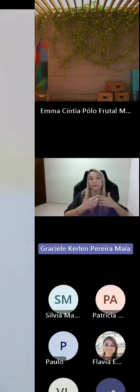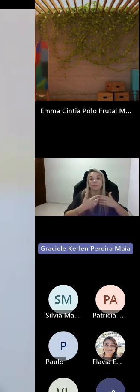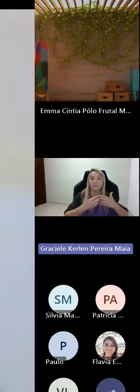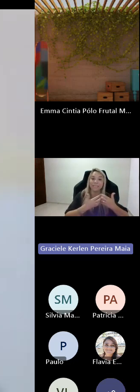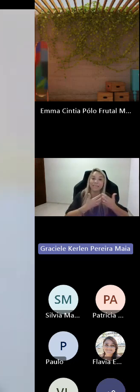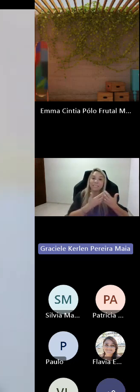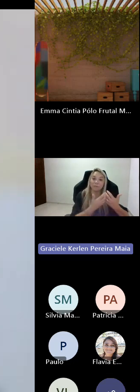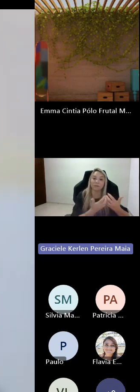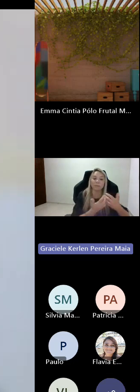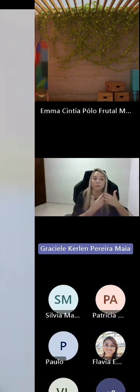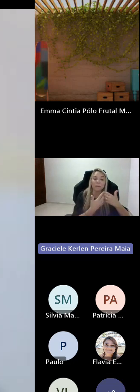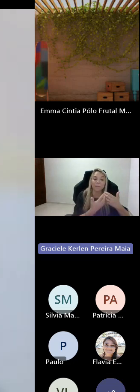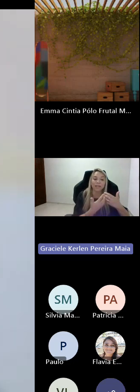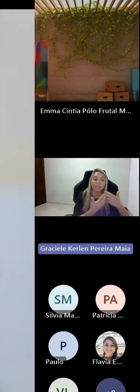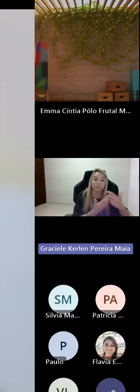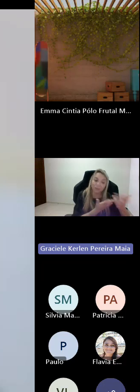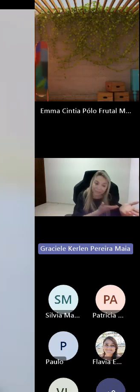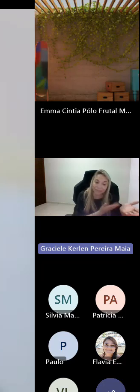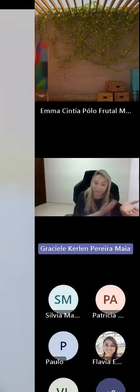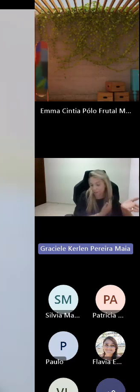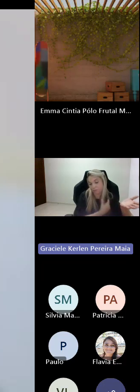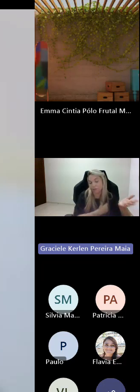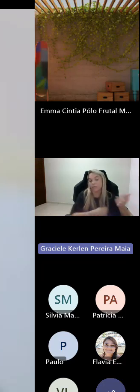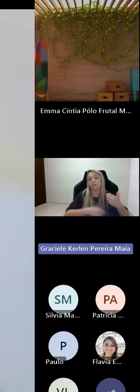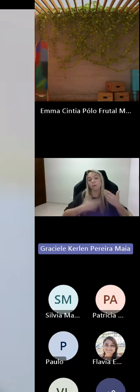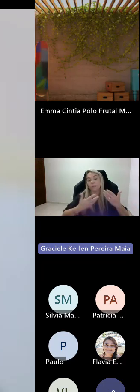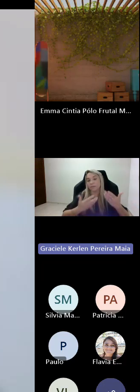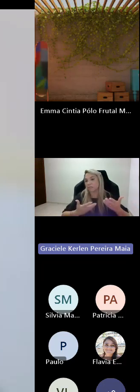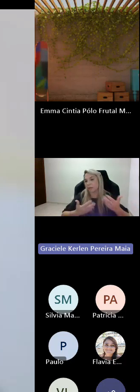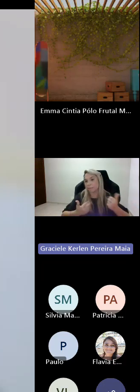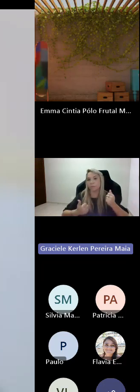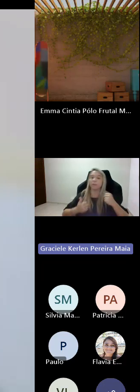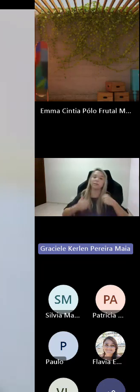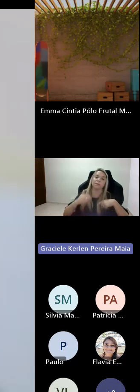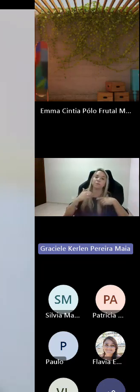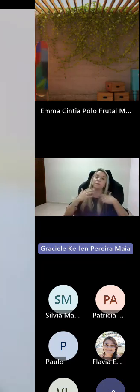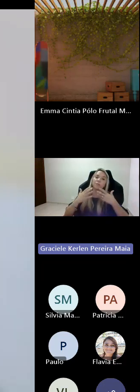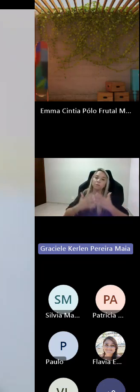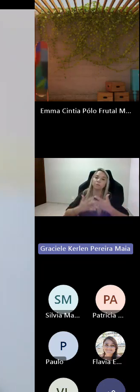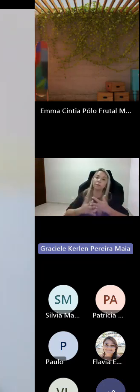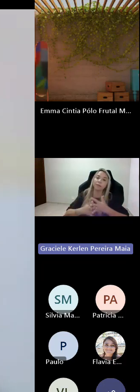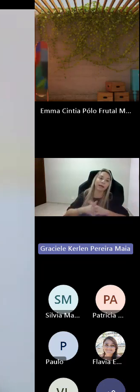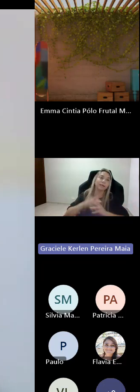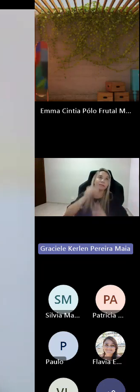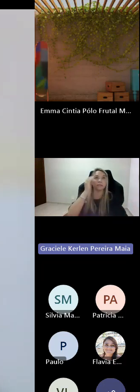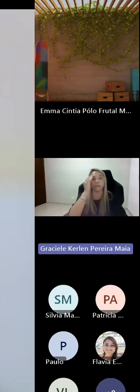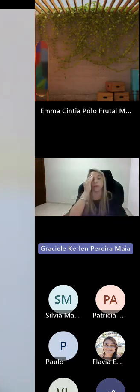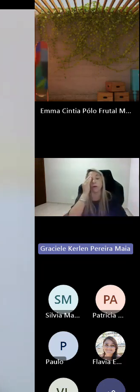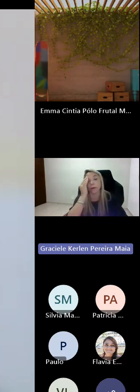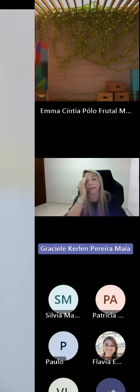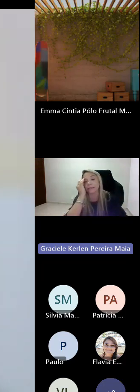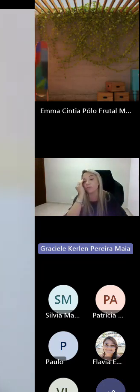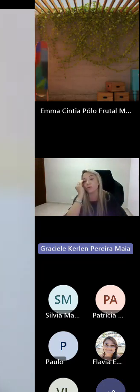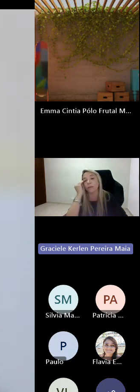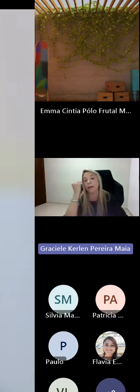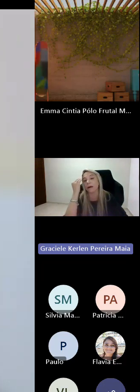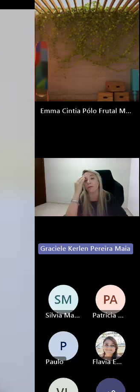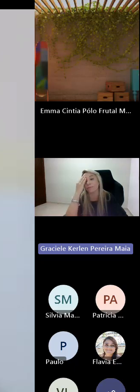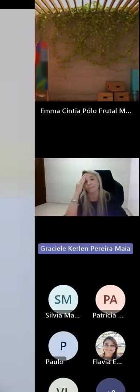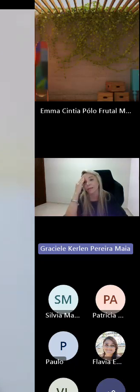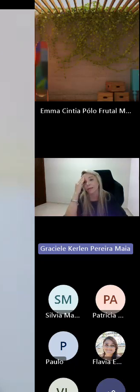pedir, nós vamos fazer nesse primeiro momento uma prática de pesquisa mesmo. Vocês vão pesquisar para mim, por exemplo, 5 sinais de incorporação